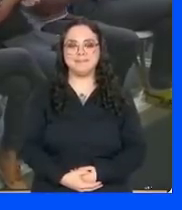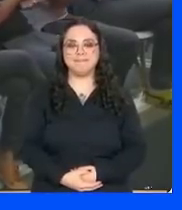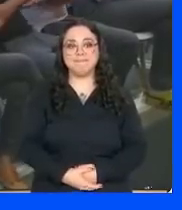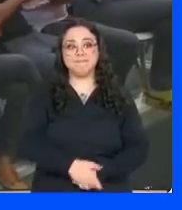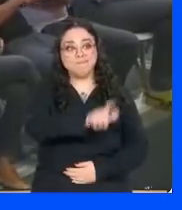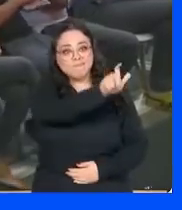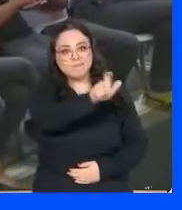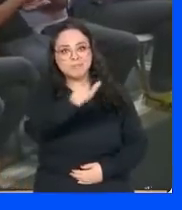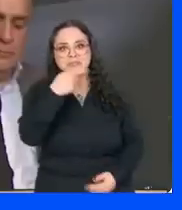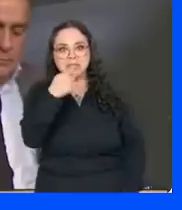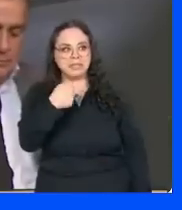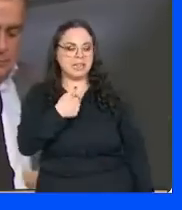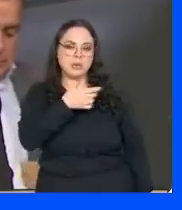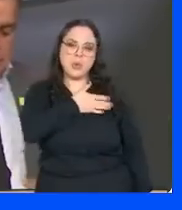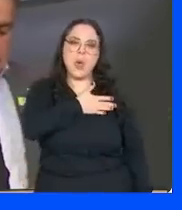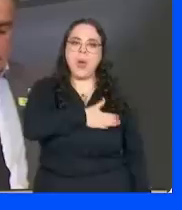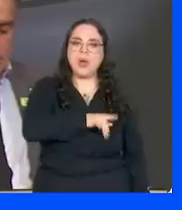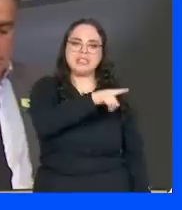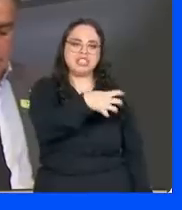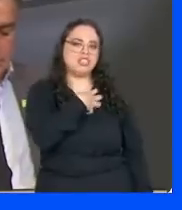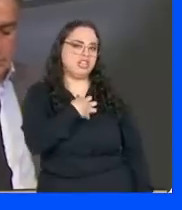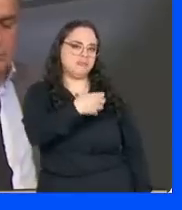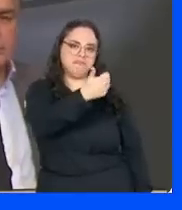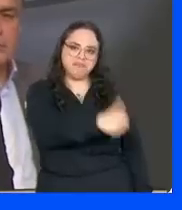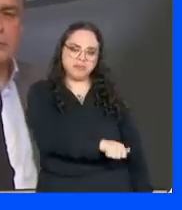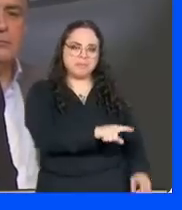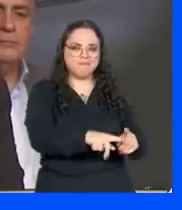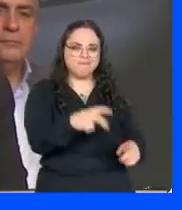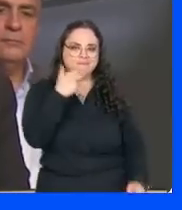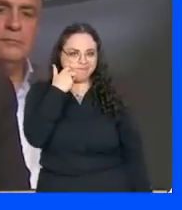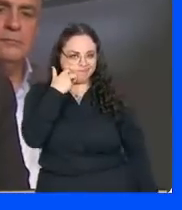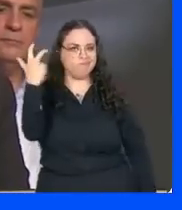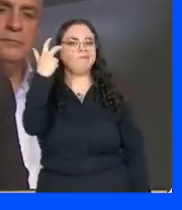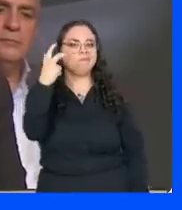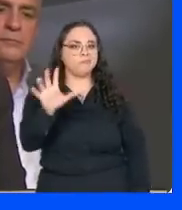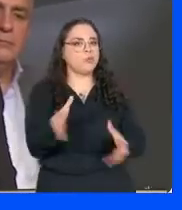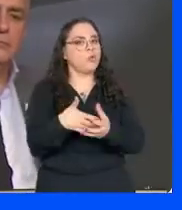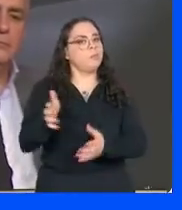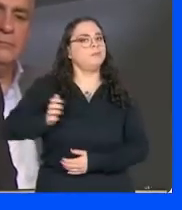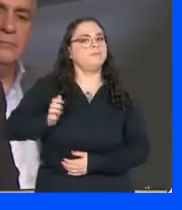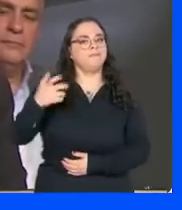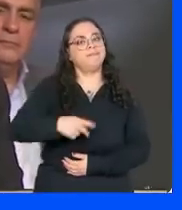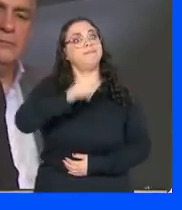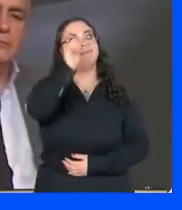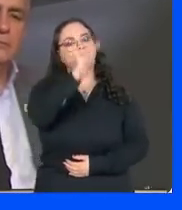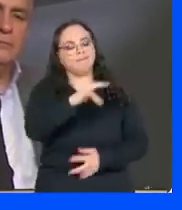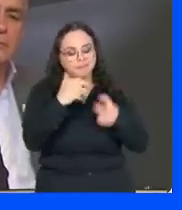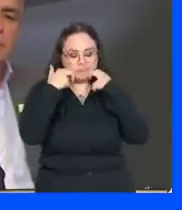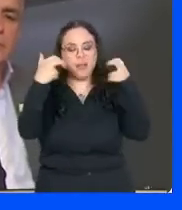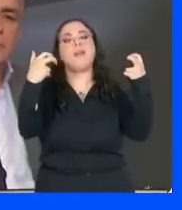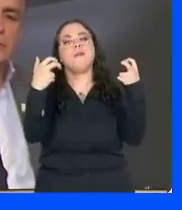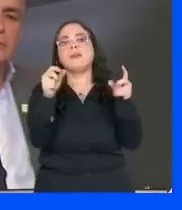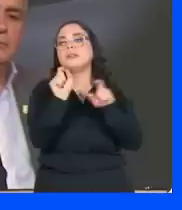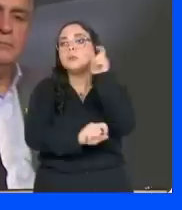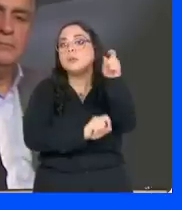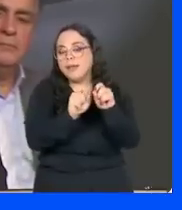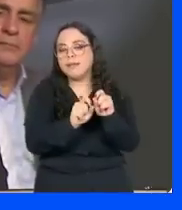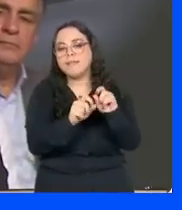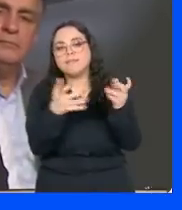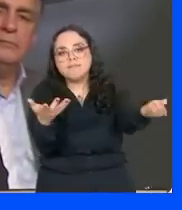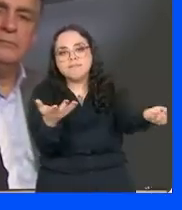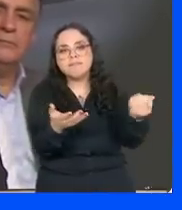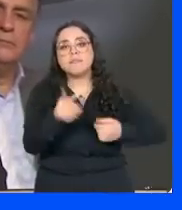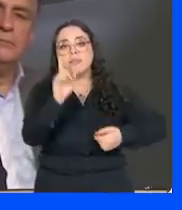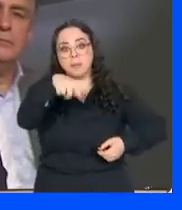Tem gente que não gosta que eu falo isso, mas é uma vergonha para a elite brasileira. Uma vergonha para a elite brasileira que seja